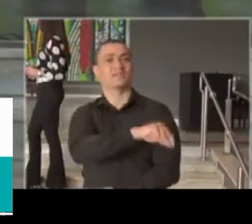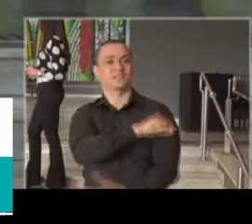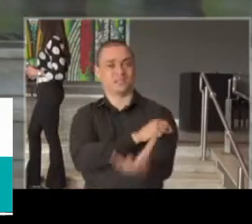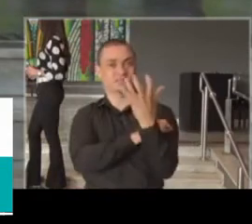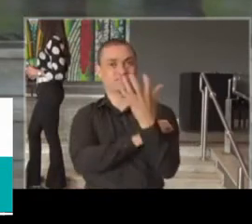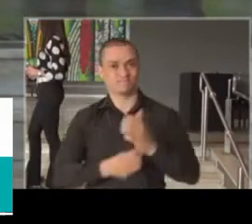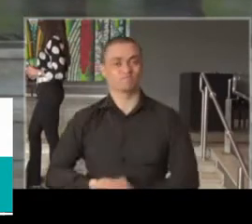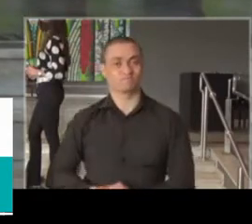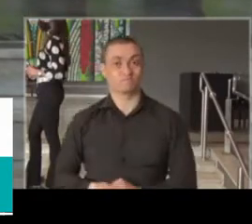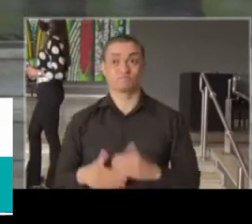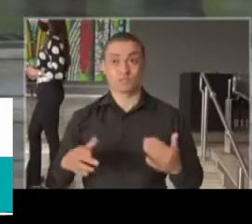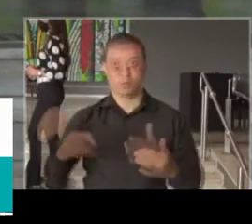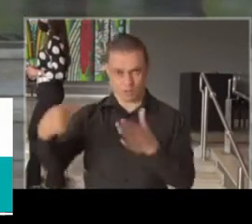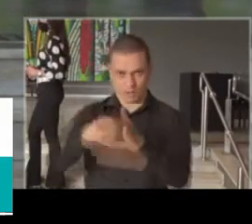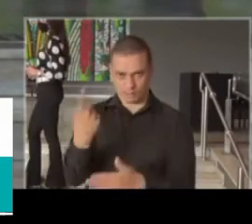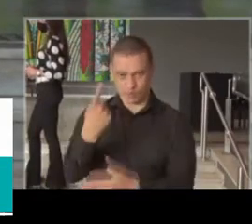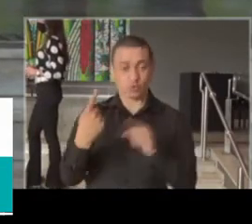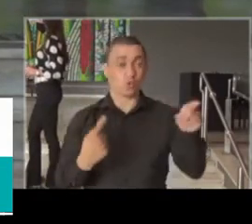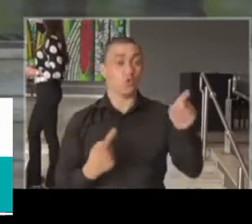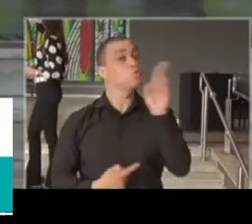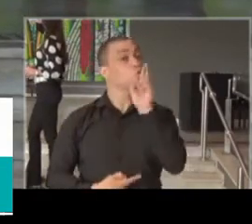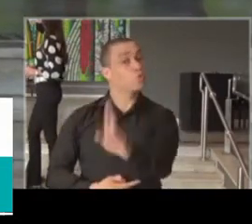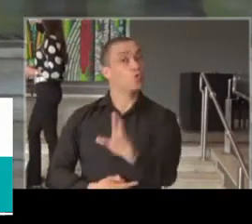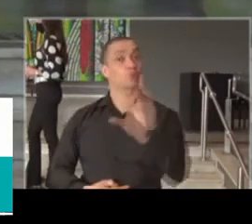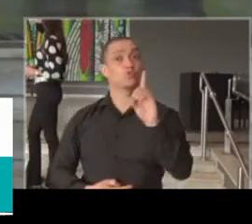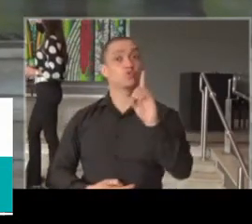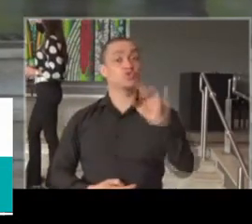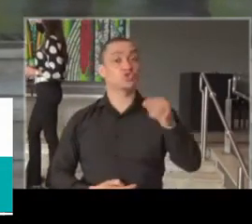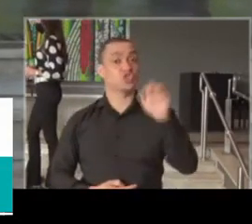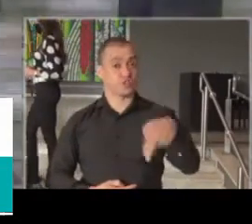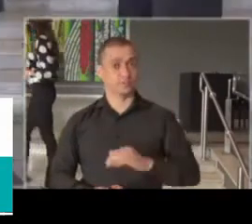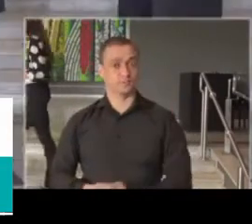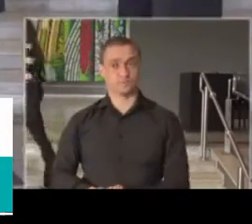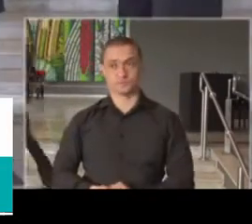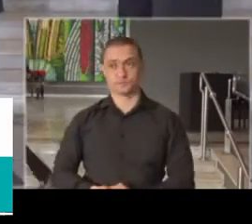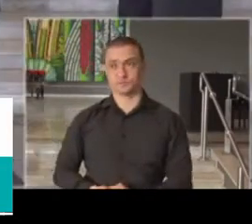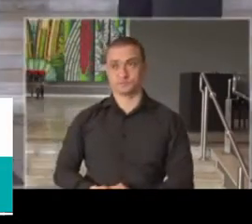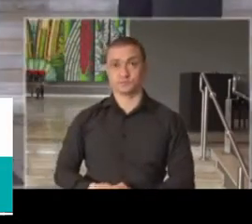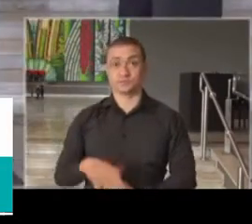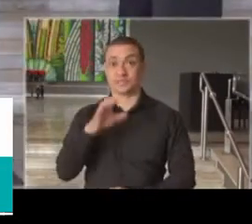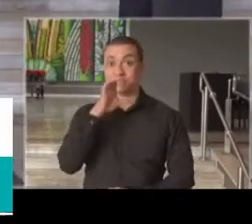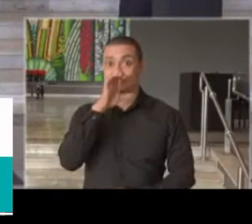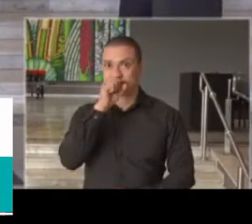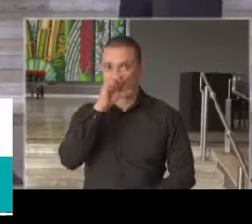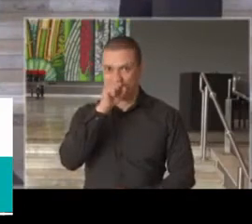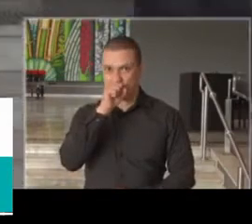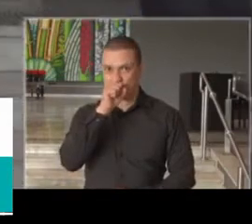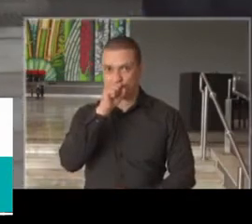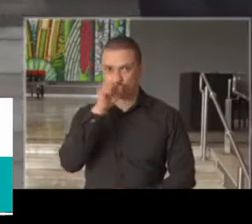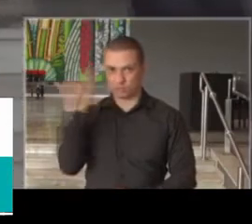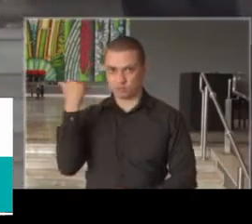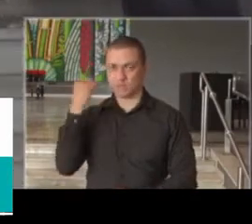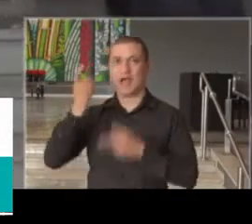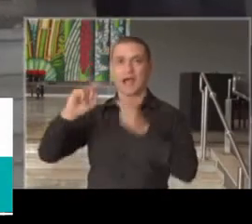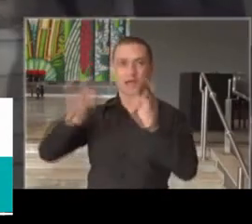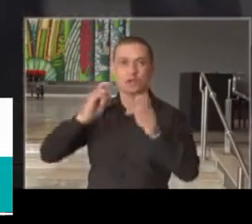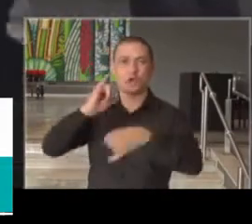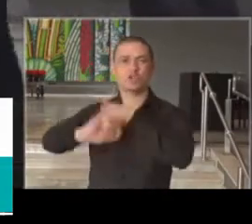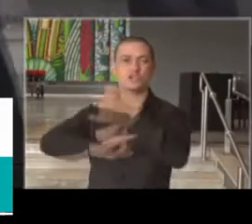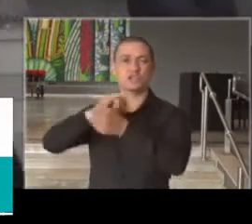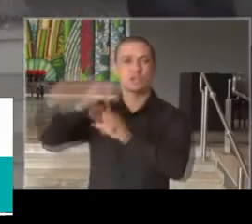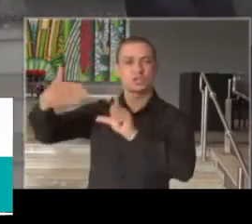nosso país. E a primeira pergunta será respondida pelo Jean Gorenstein. No sábado, de forma virtual, houve uma reunião